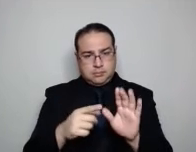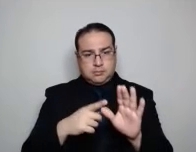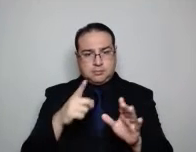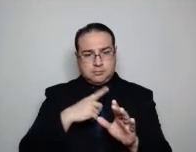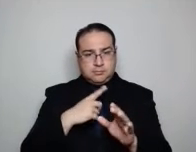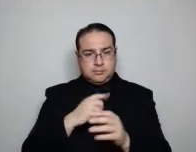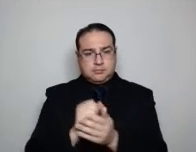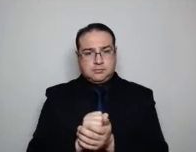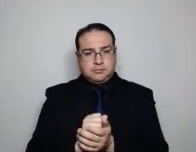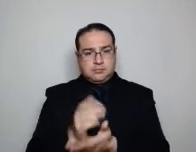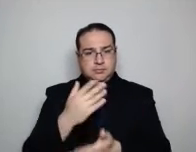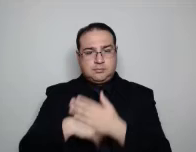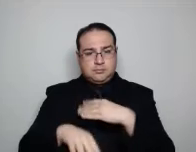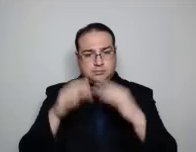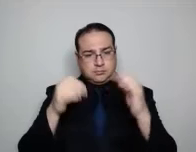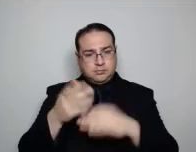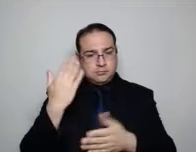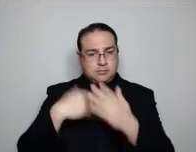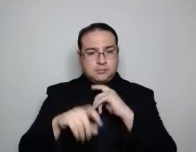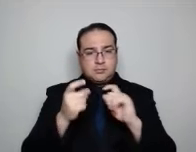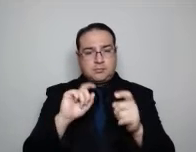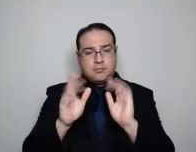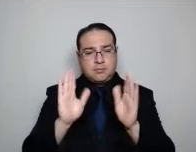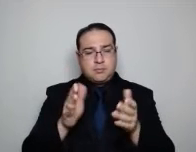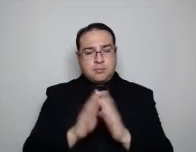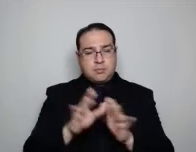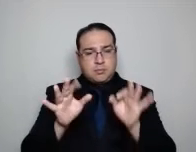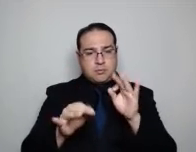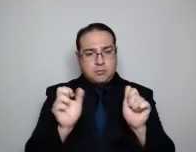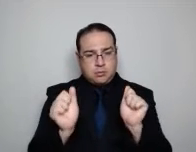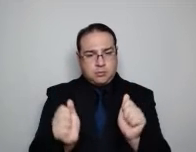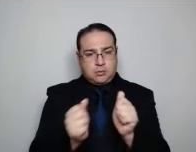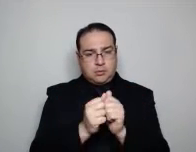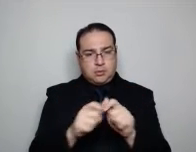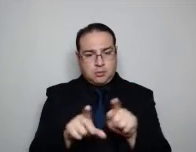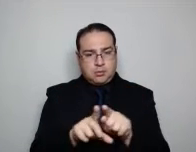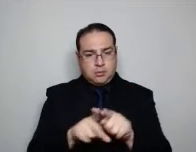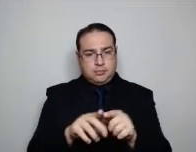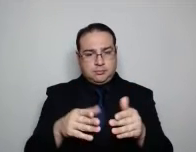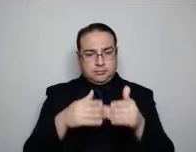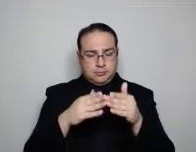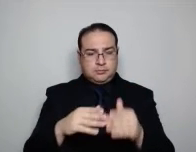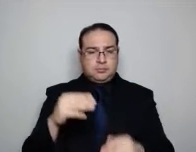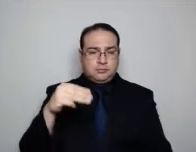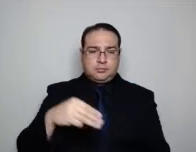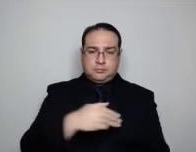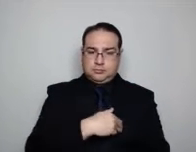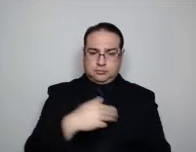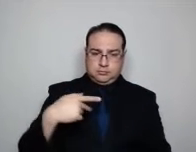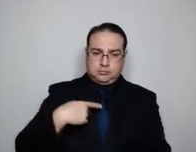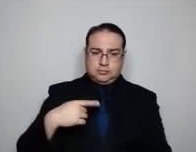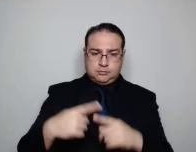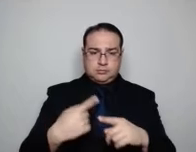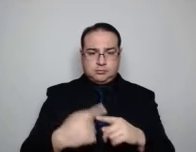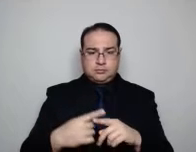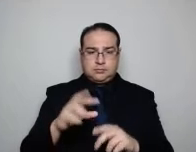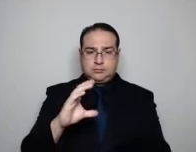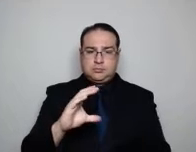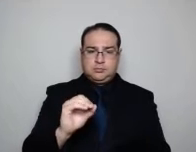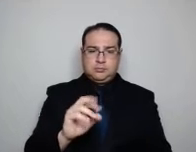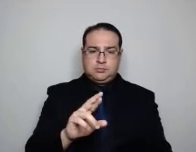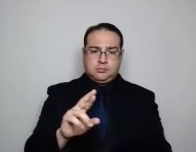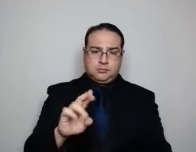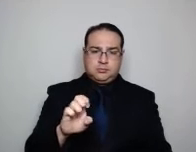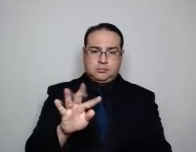ficado certo em outra sessão, ele ser julgado juntamente com aquela apelação do Ministério Público, que eles são correlatos, são temas